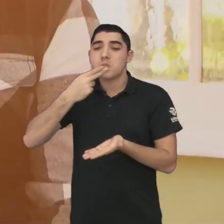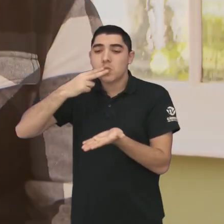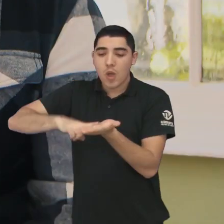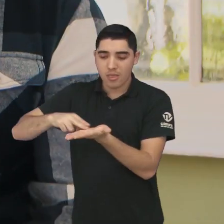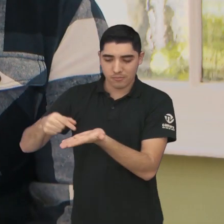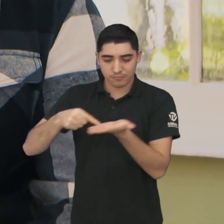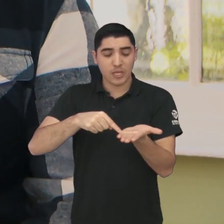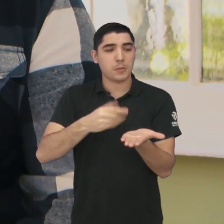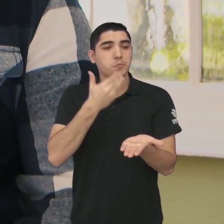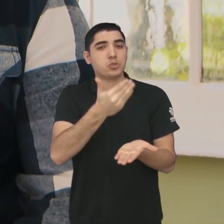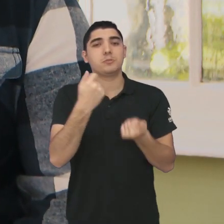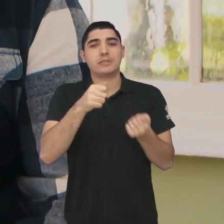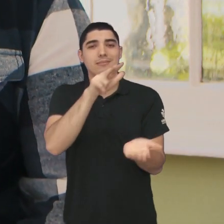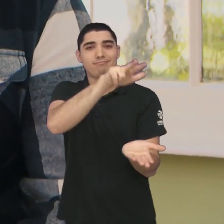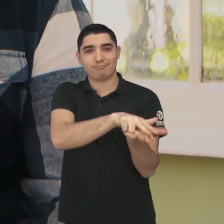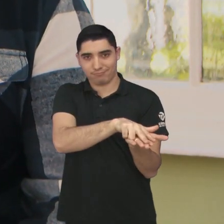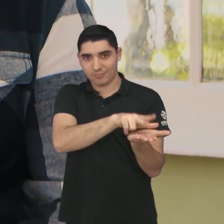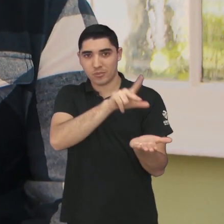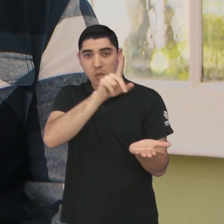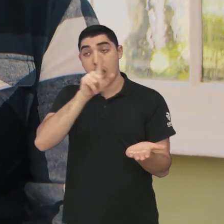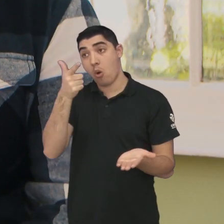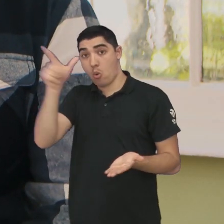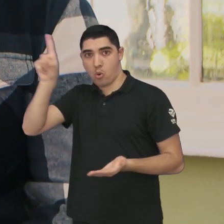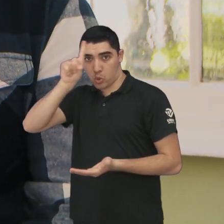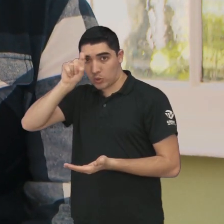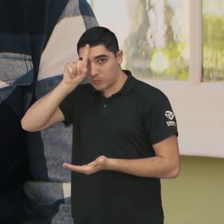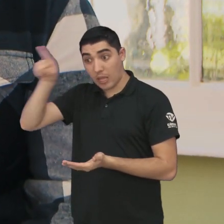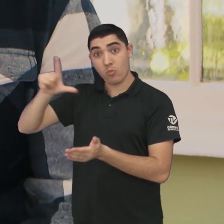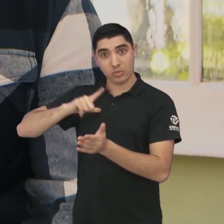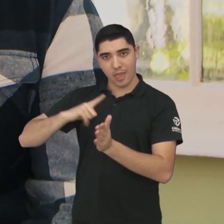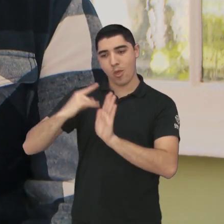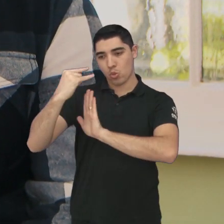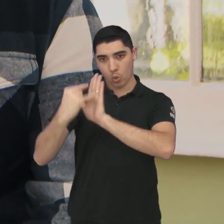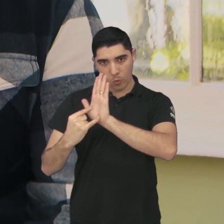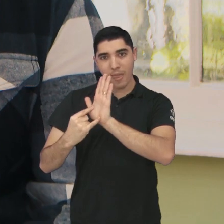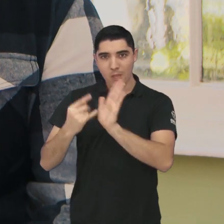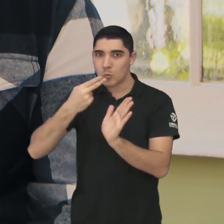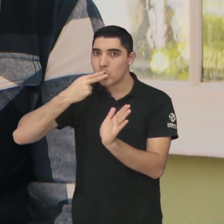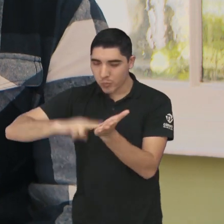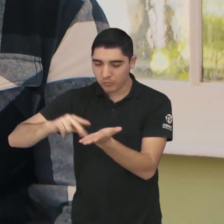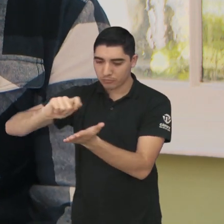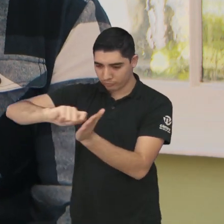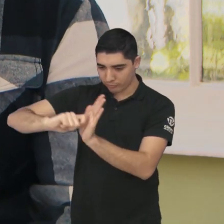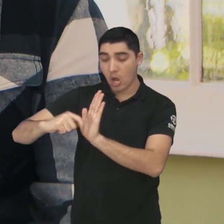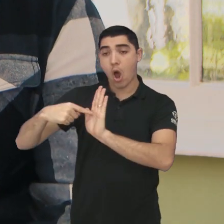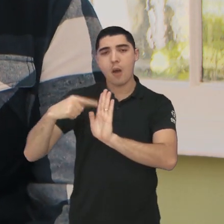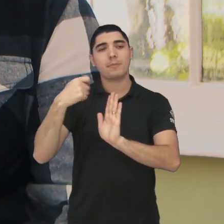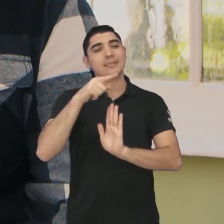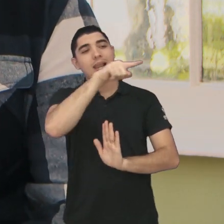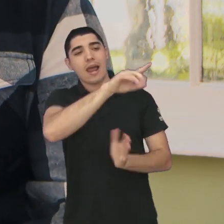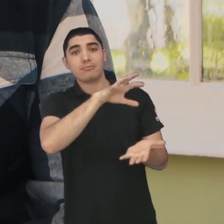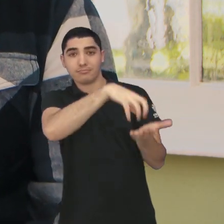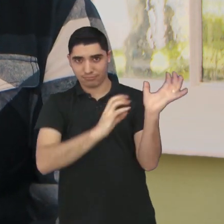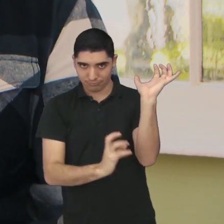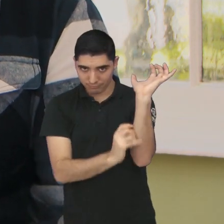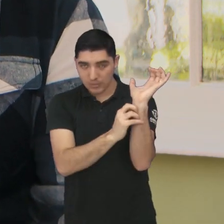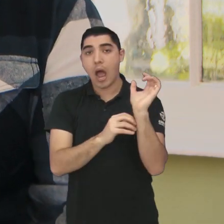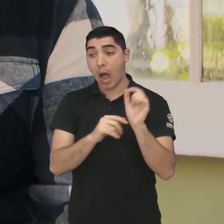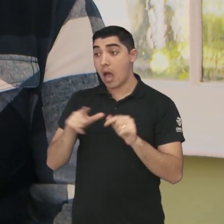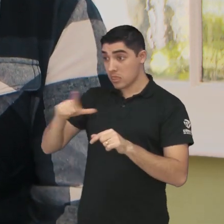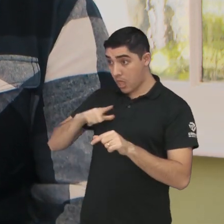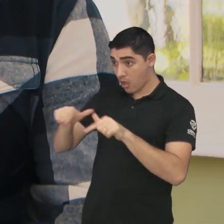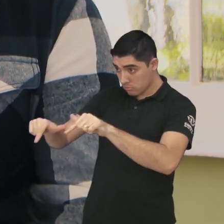era essa instituição. Era muito comum, assim, as pessoas quando vinham para cá, elas vinham endereçadas para São